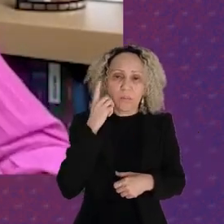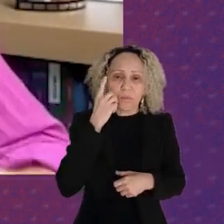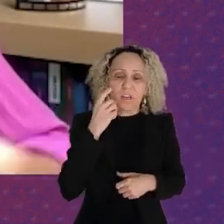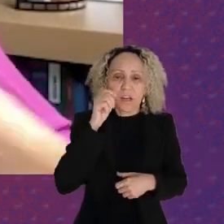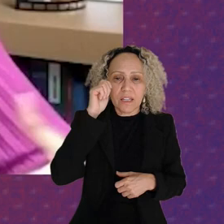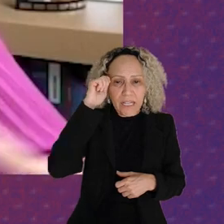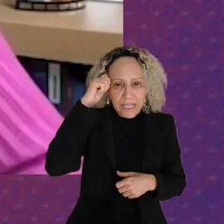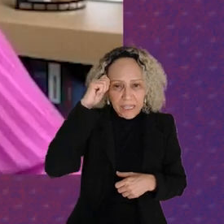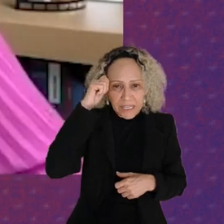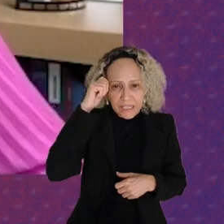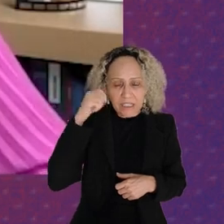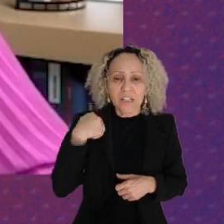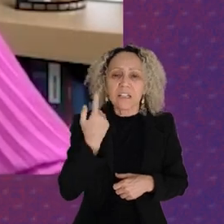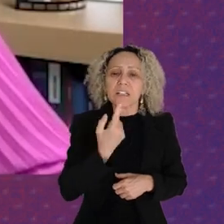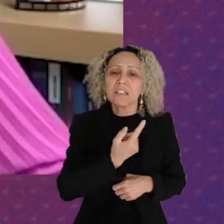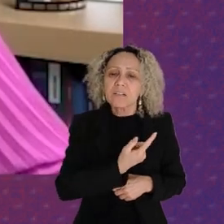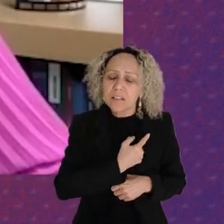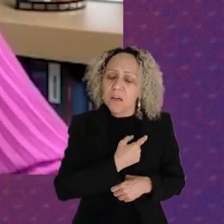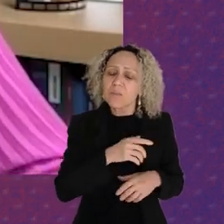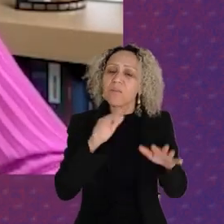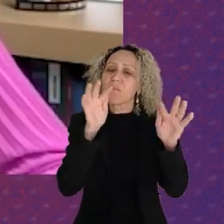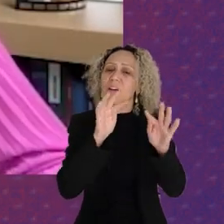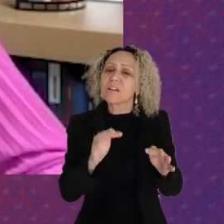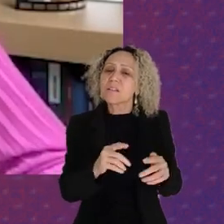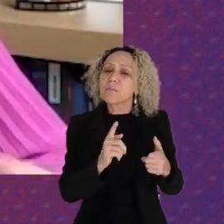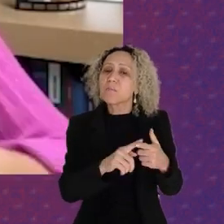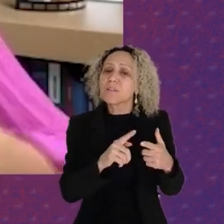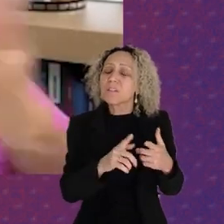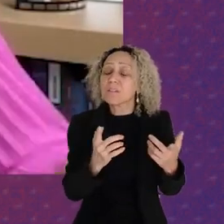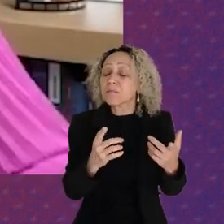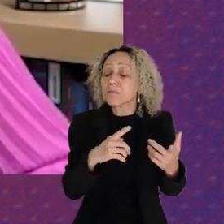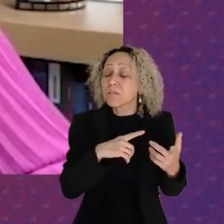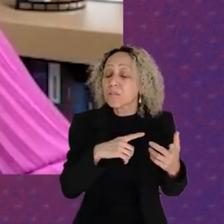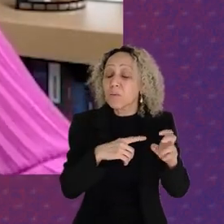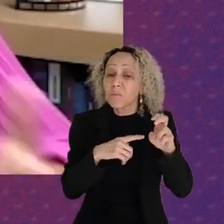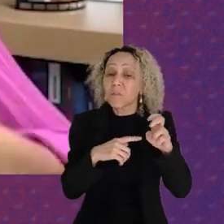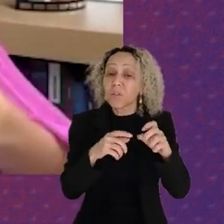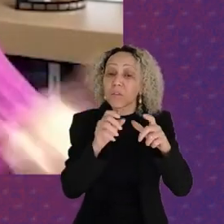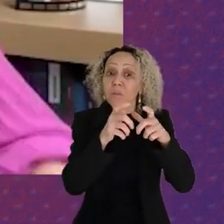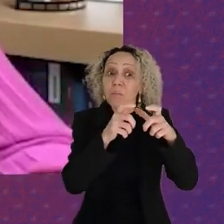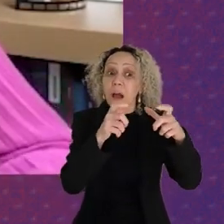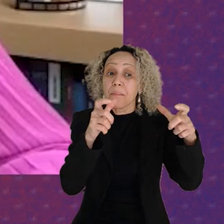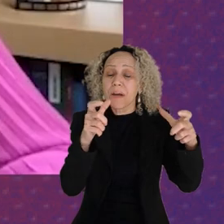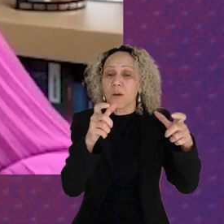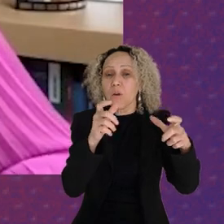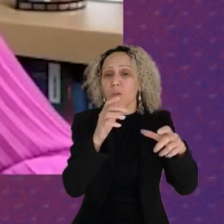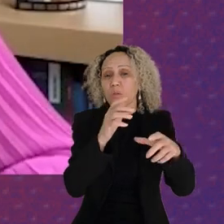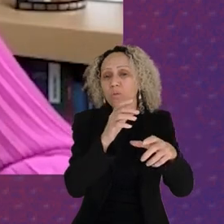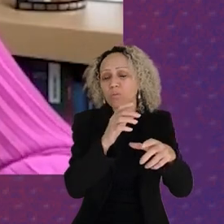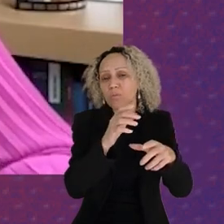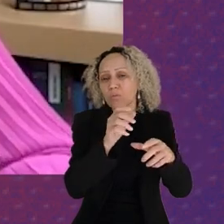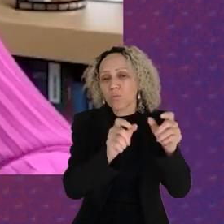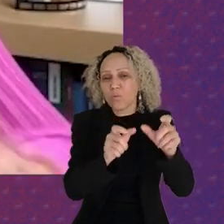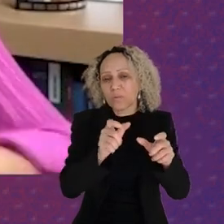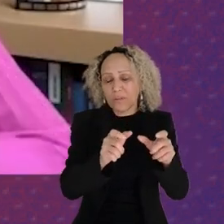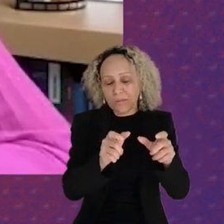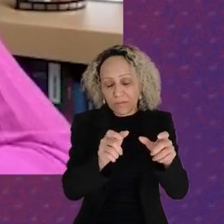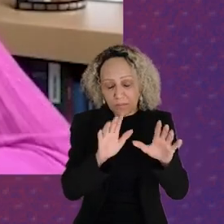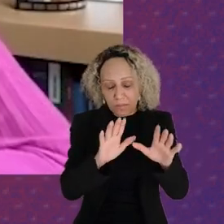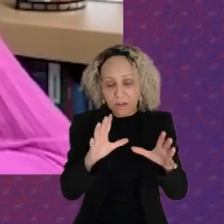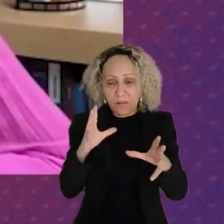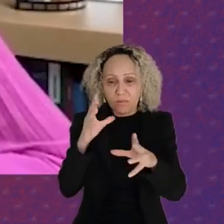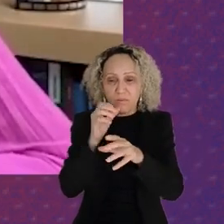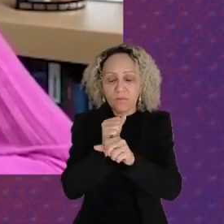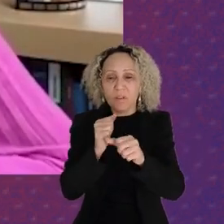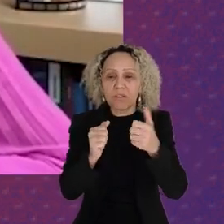felizes por sermos a maior bancada da legislatura. Mas somos um total de 24 parlamentares e